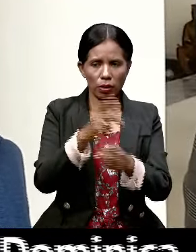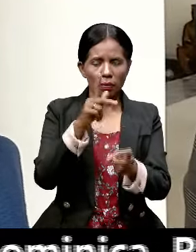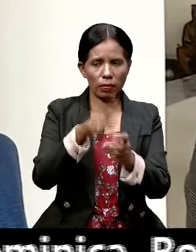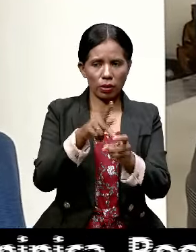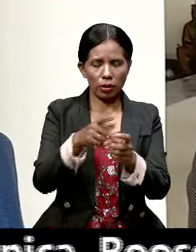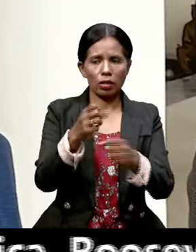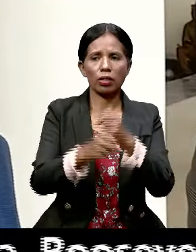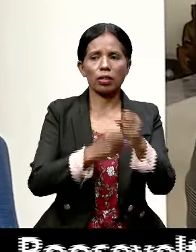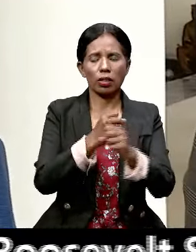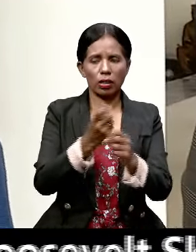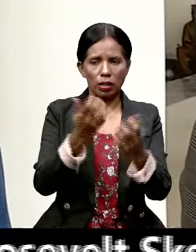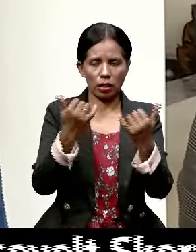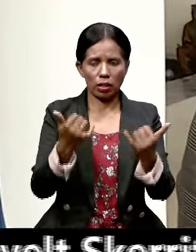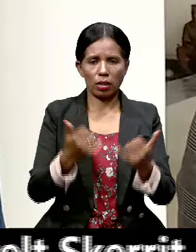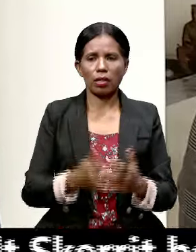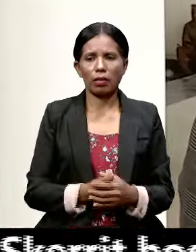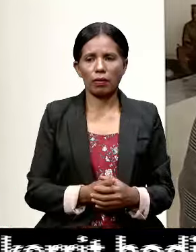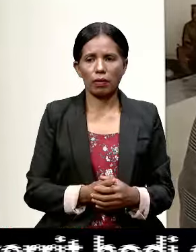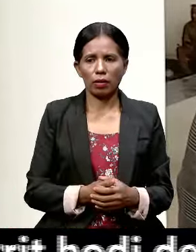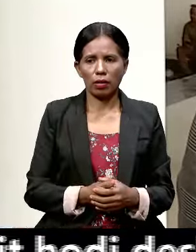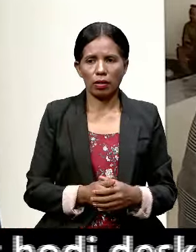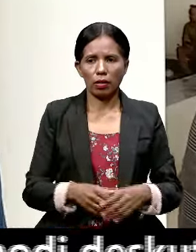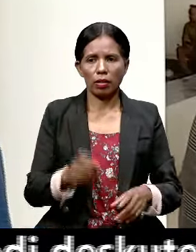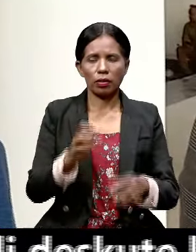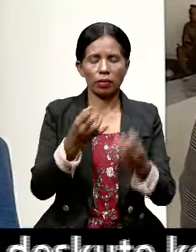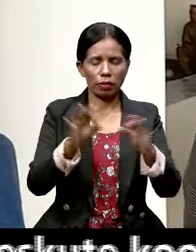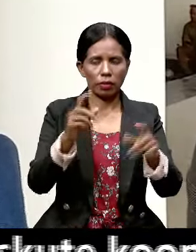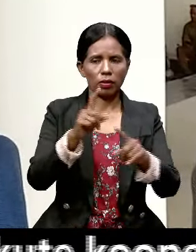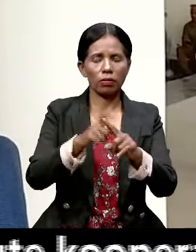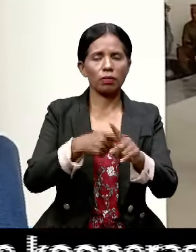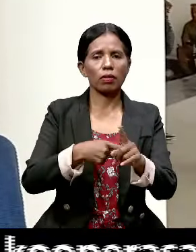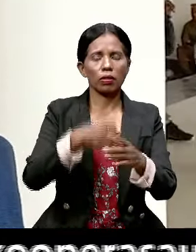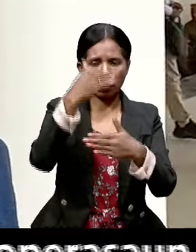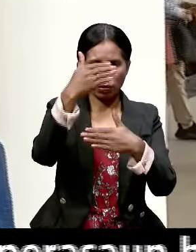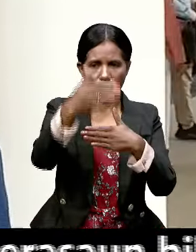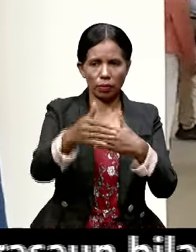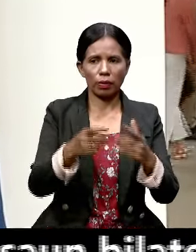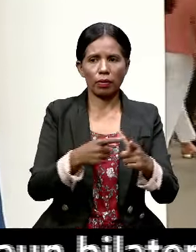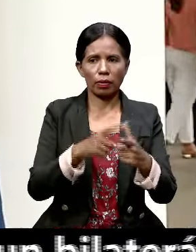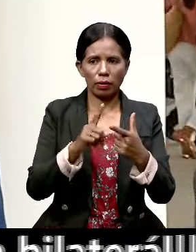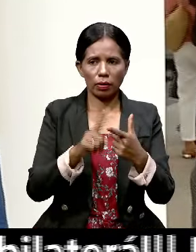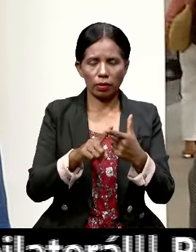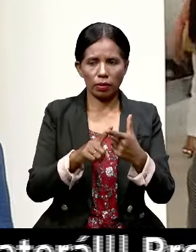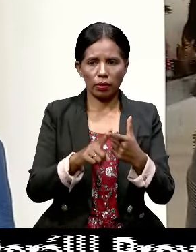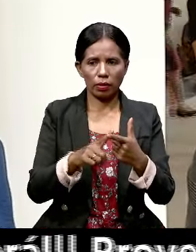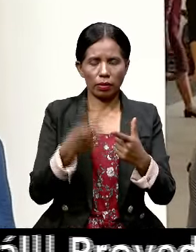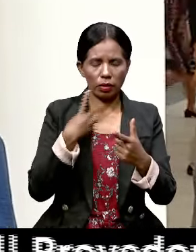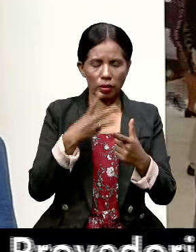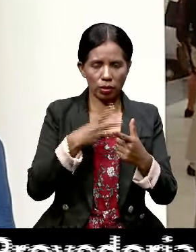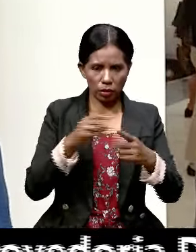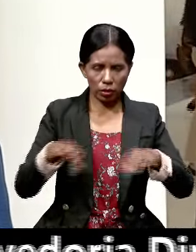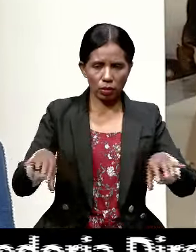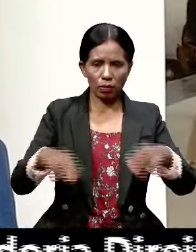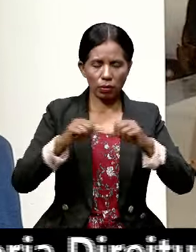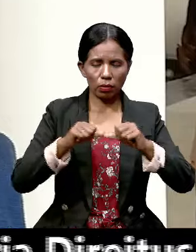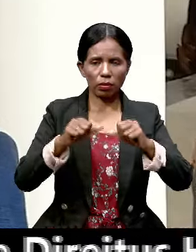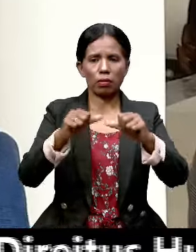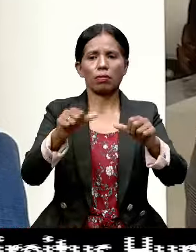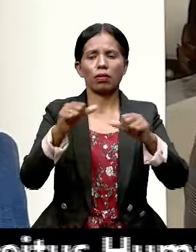em Qatar, a tu contribuir a fulamira com o pai, é o processo de desmantelamento de lauda da